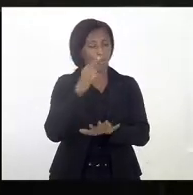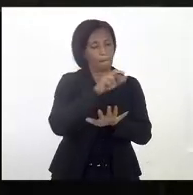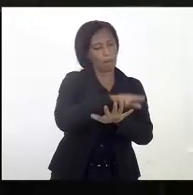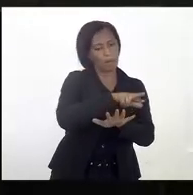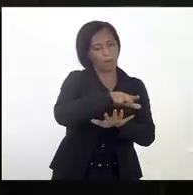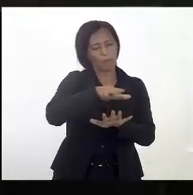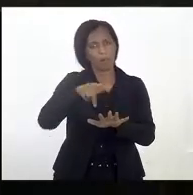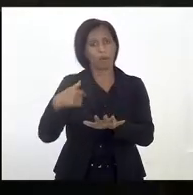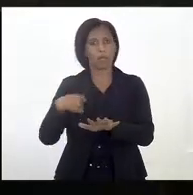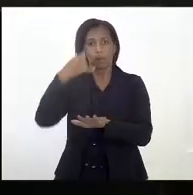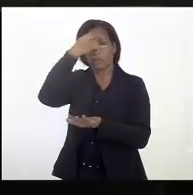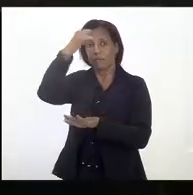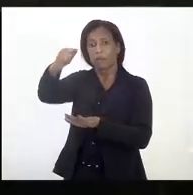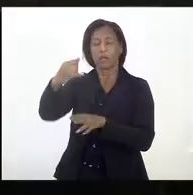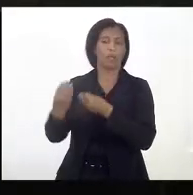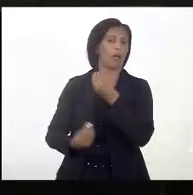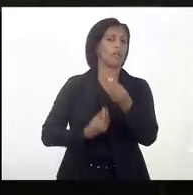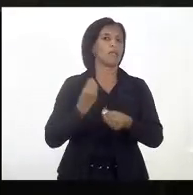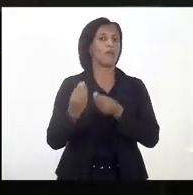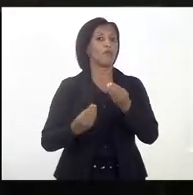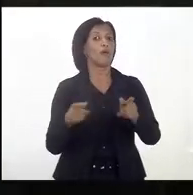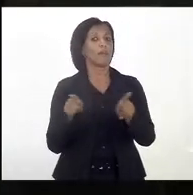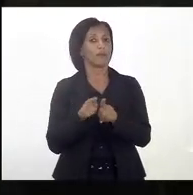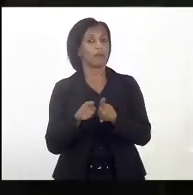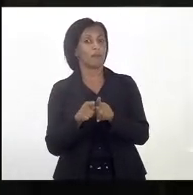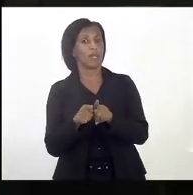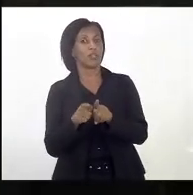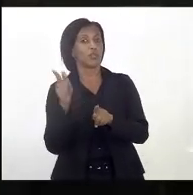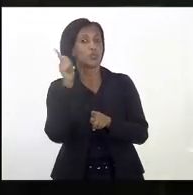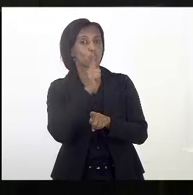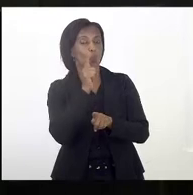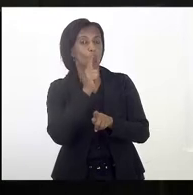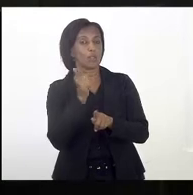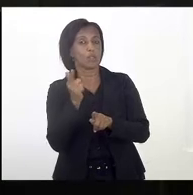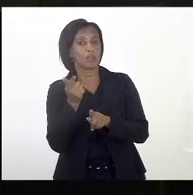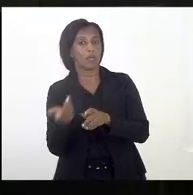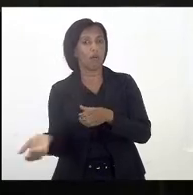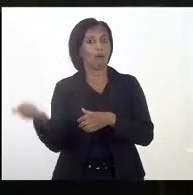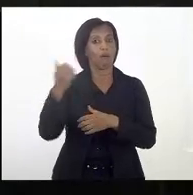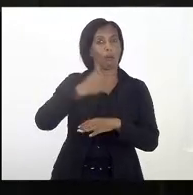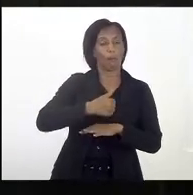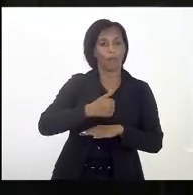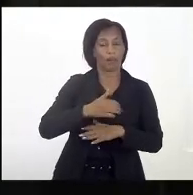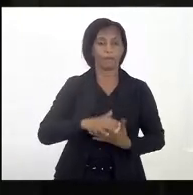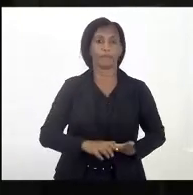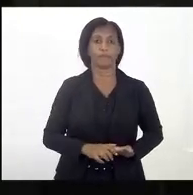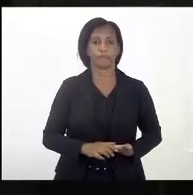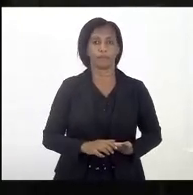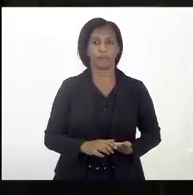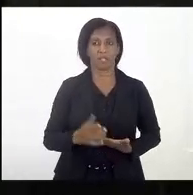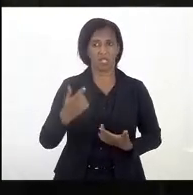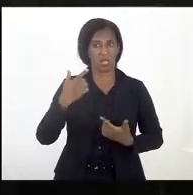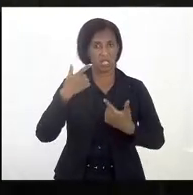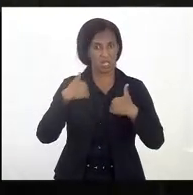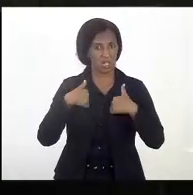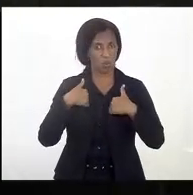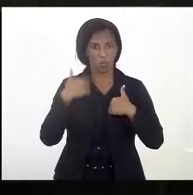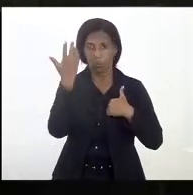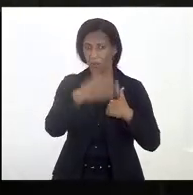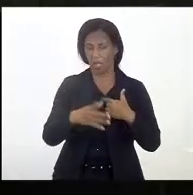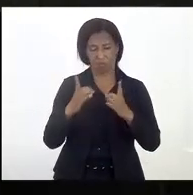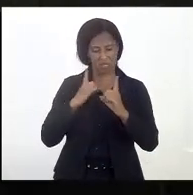que ele quer evitar e a forma de compensar essas vedações e eu não vou admitir que esse debate seja feita nado seja fica